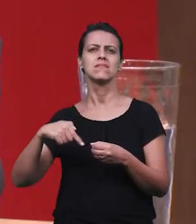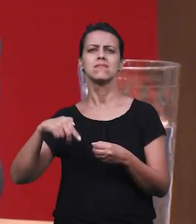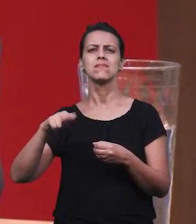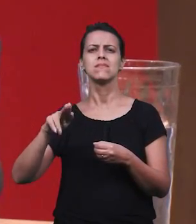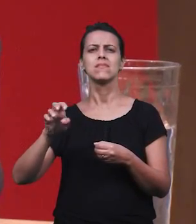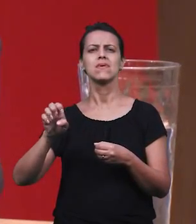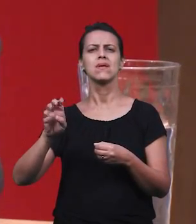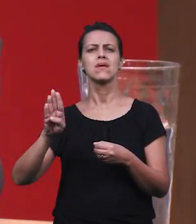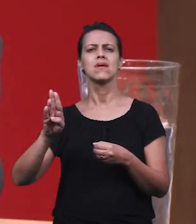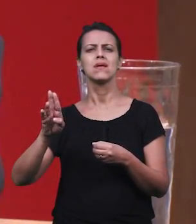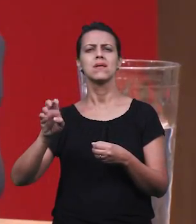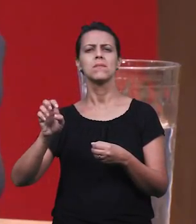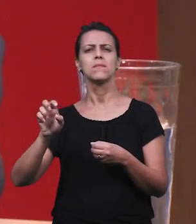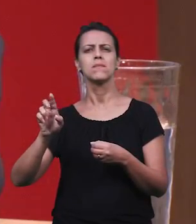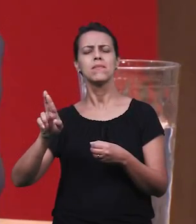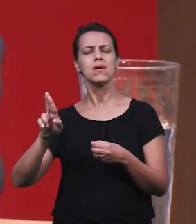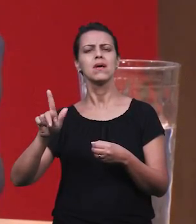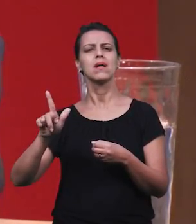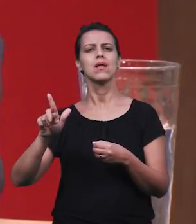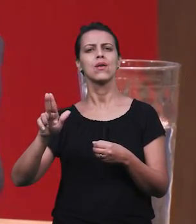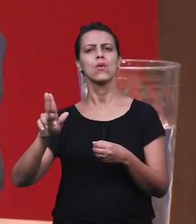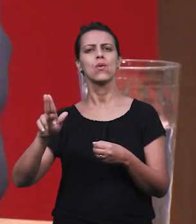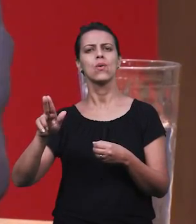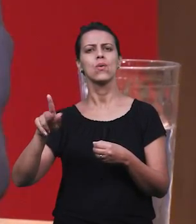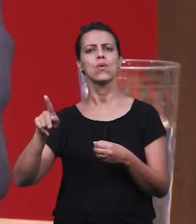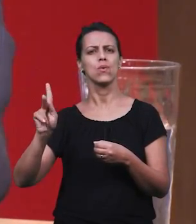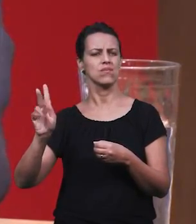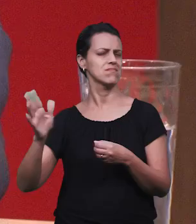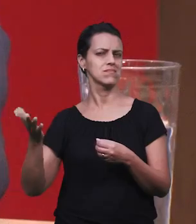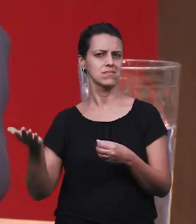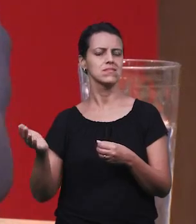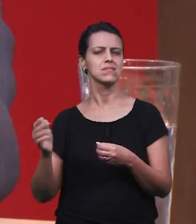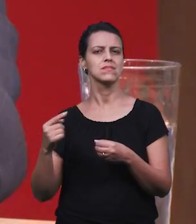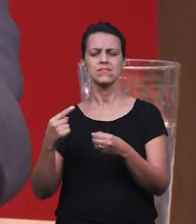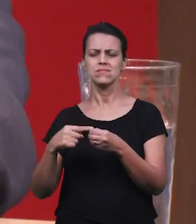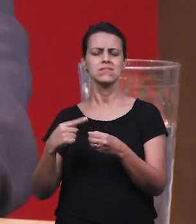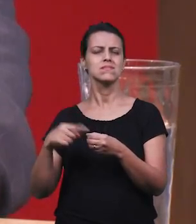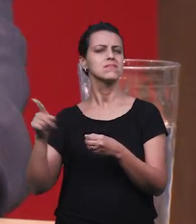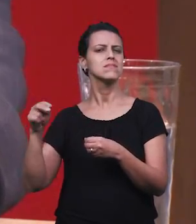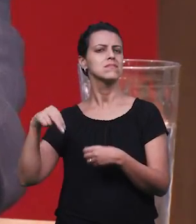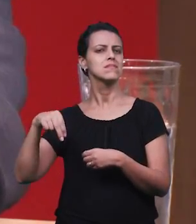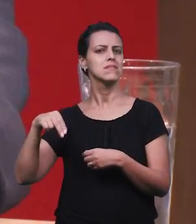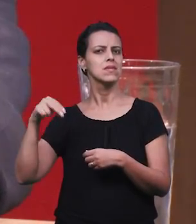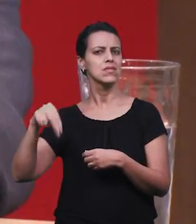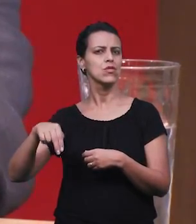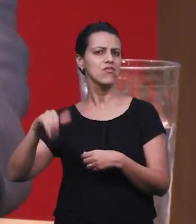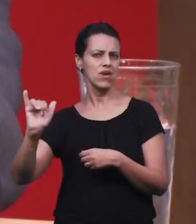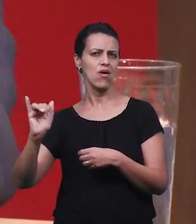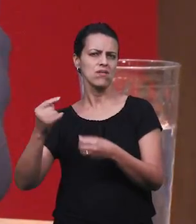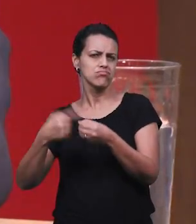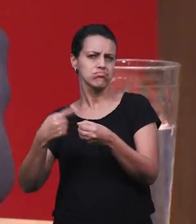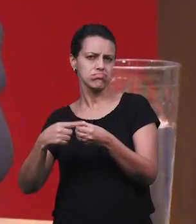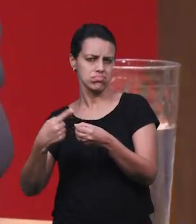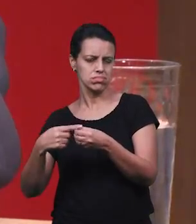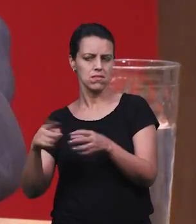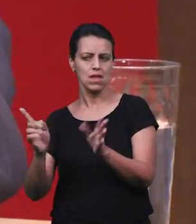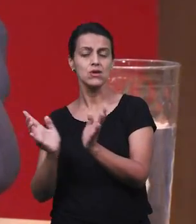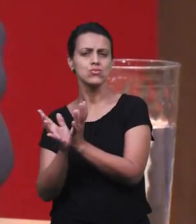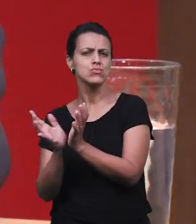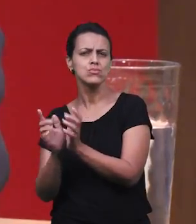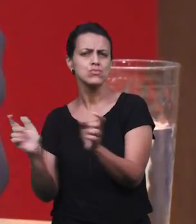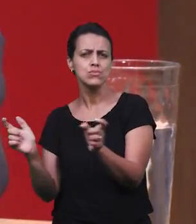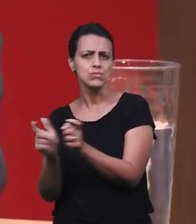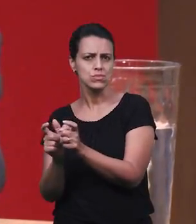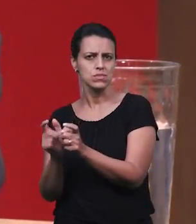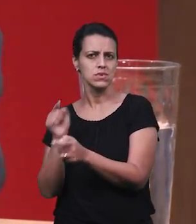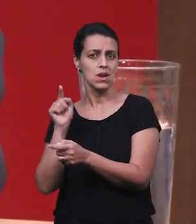Kinderhook, uma cidadezinha do estado de Nova York. Ali, uma cidade, interior de Nova York, um grupinho